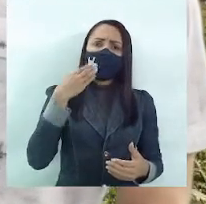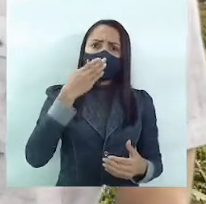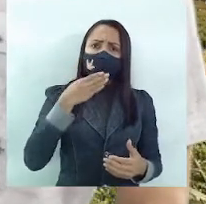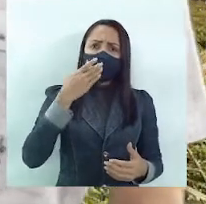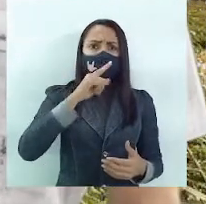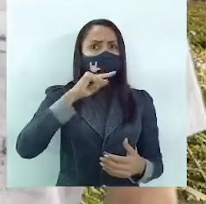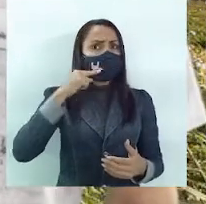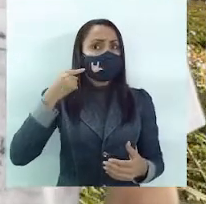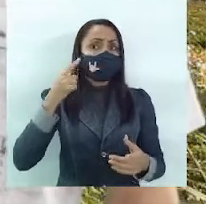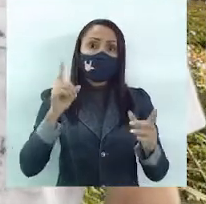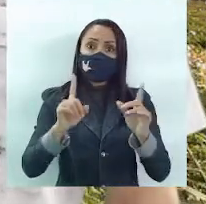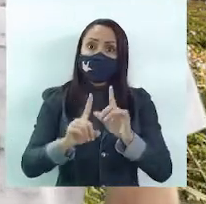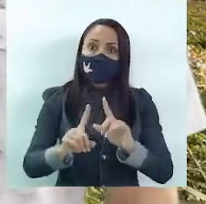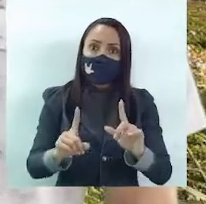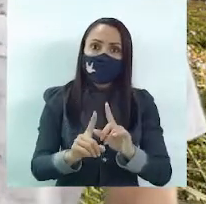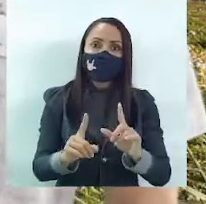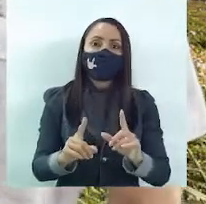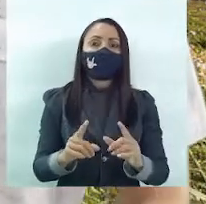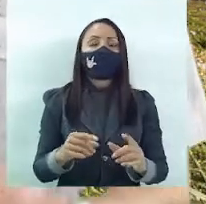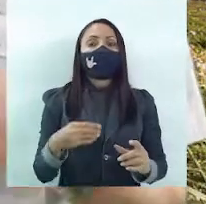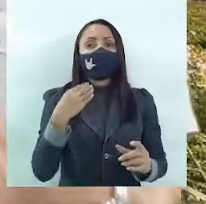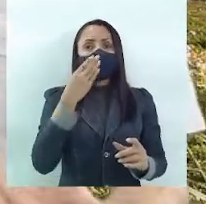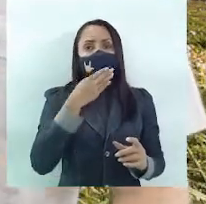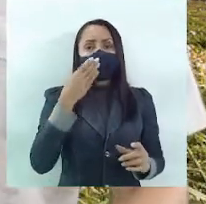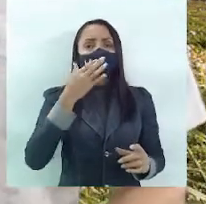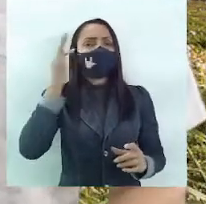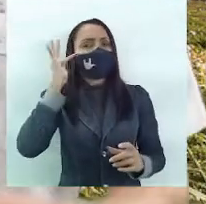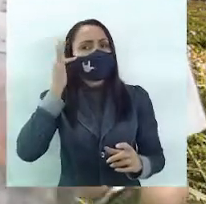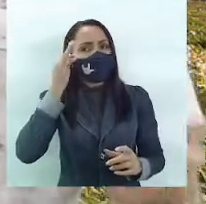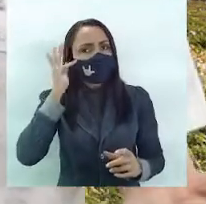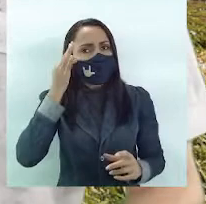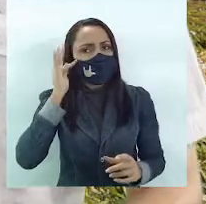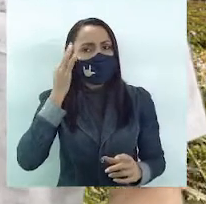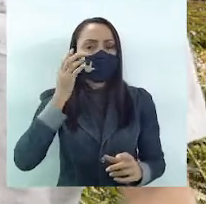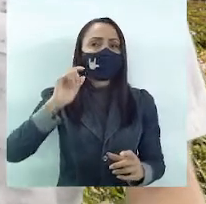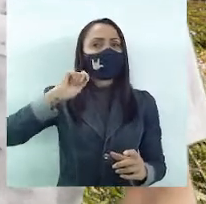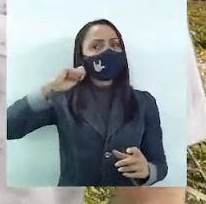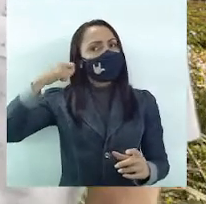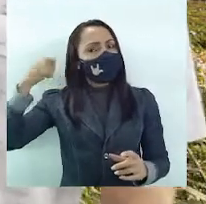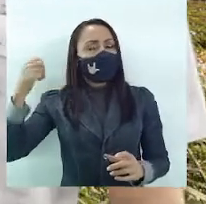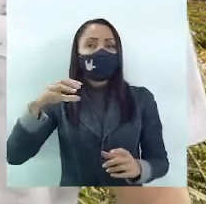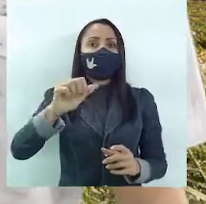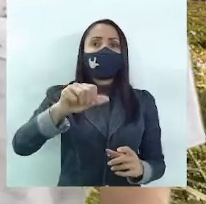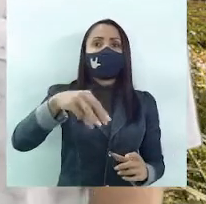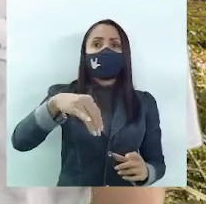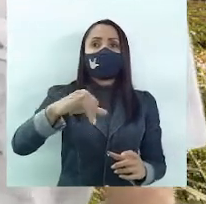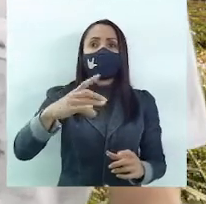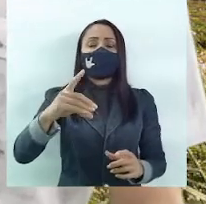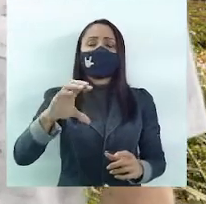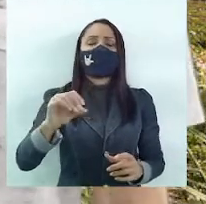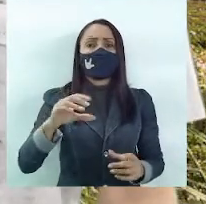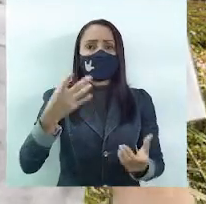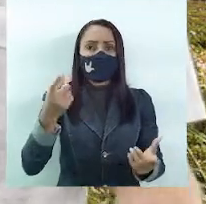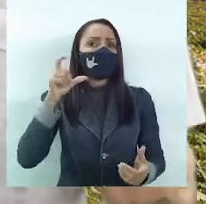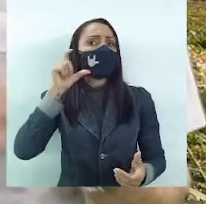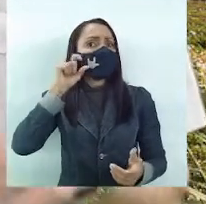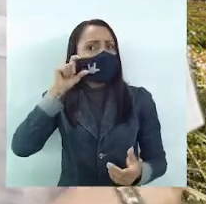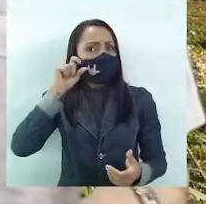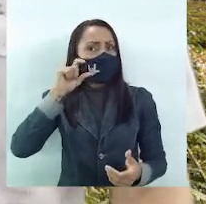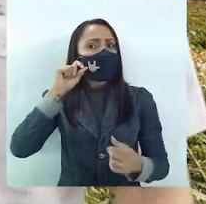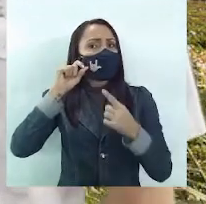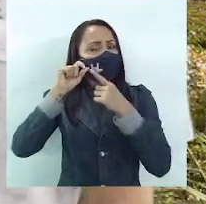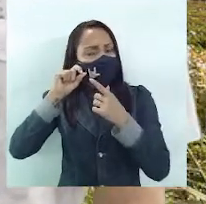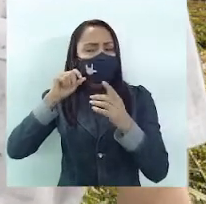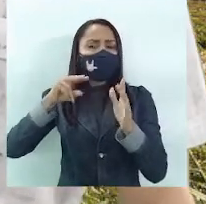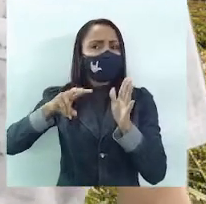cana? Não, os açúcares também, das frutas, os pães e amidos também causam cárie. Então, assim, as bactérias